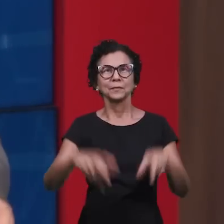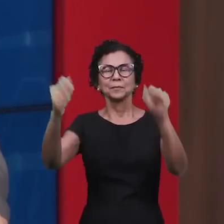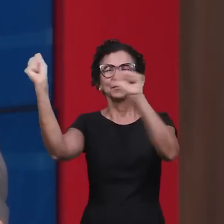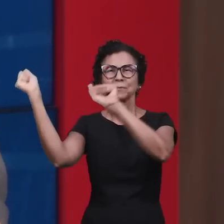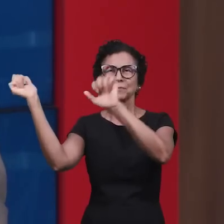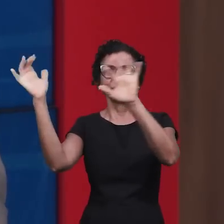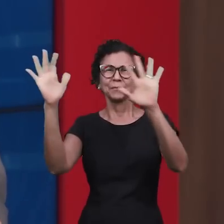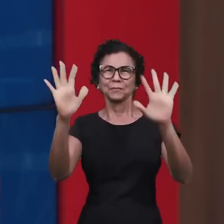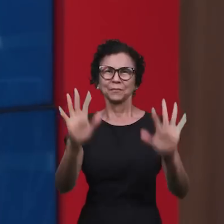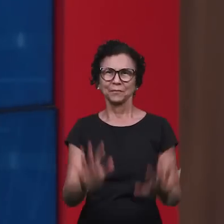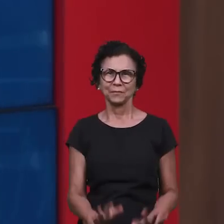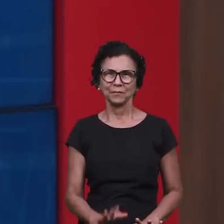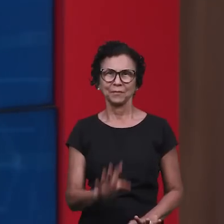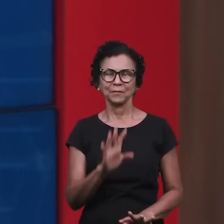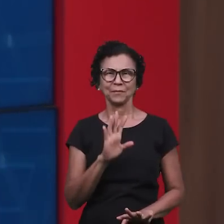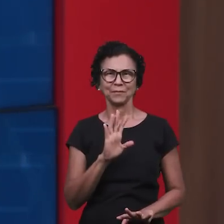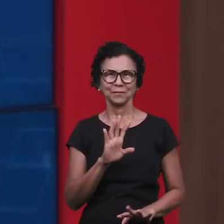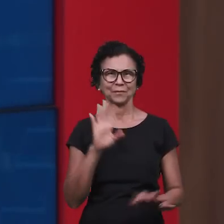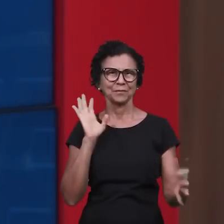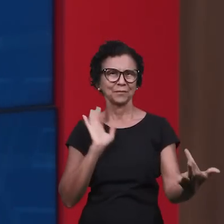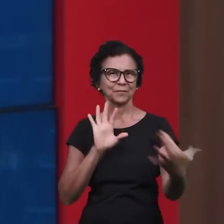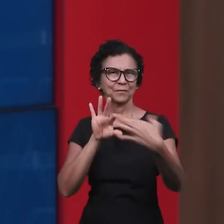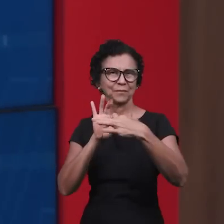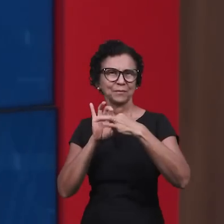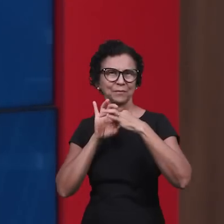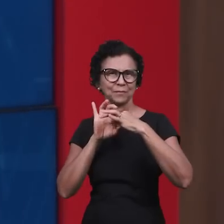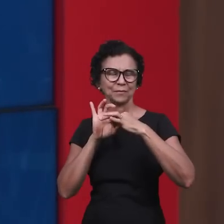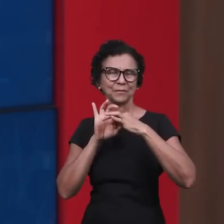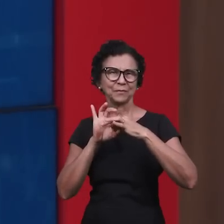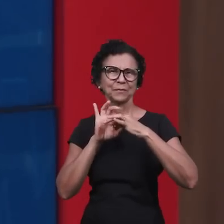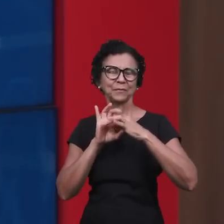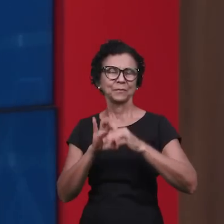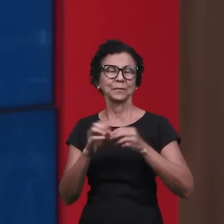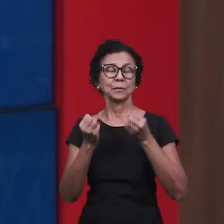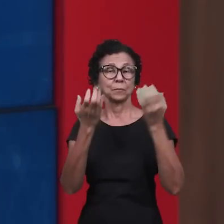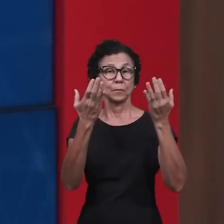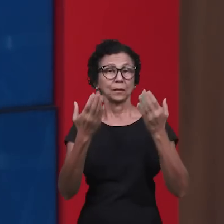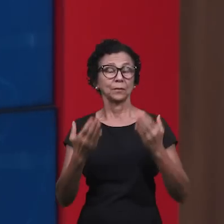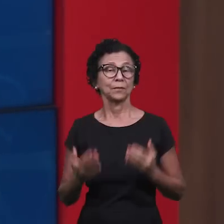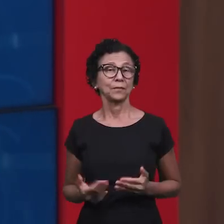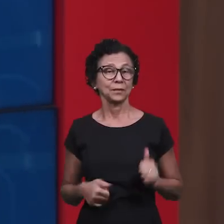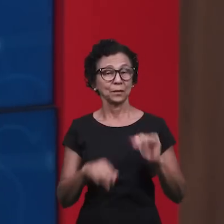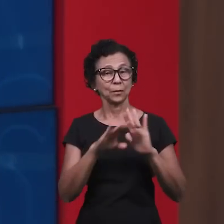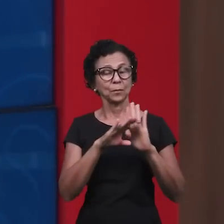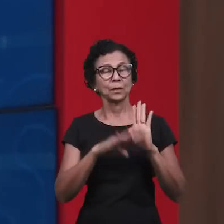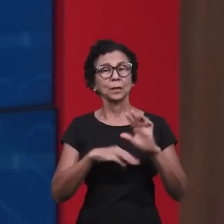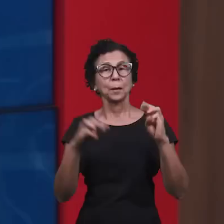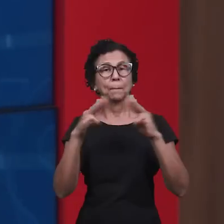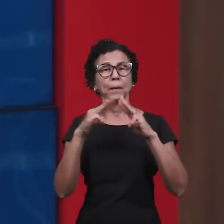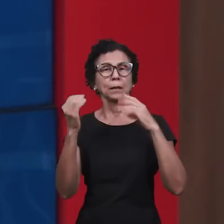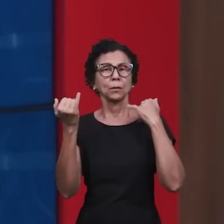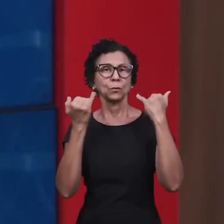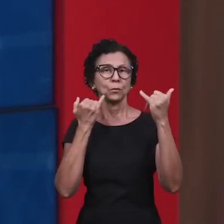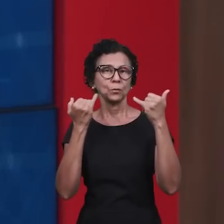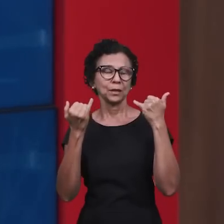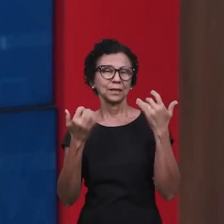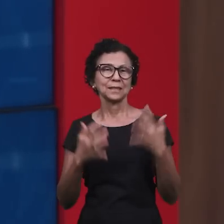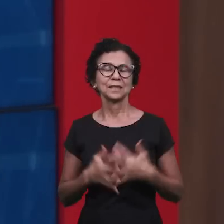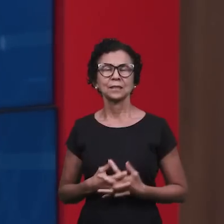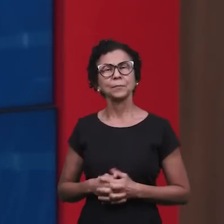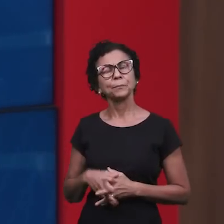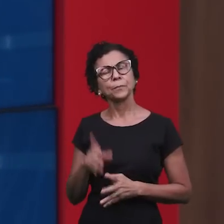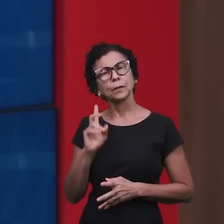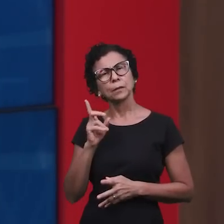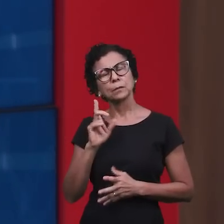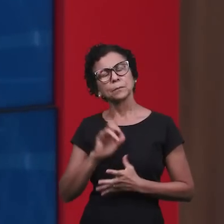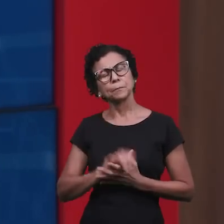Que bênção é ter você aqui com a gente. Seja muito bem-vindo a mais uma edição aí do programa Manaim News entrando no